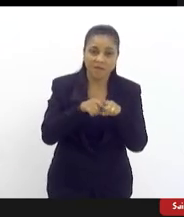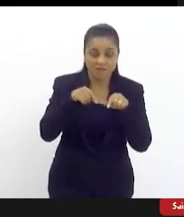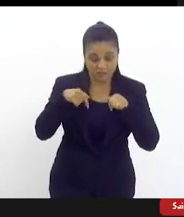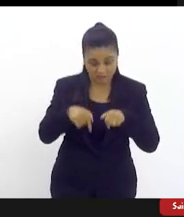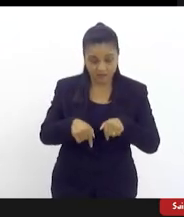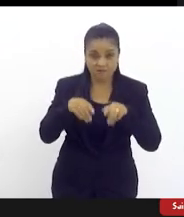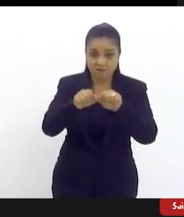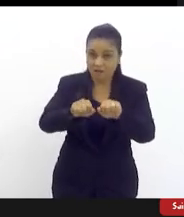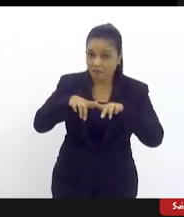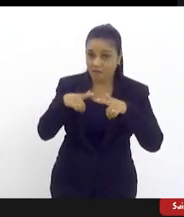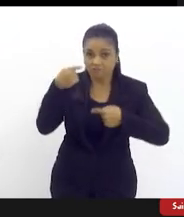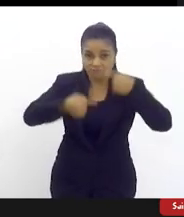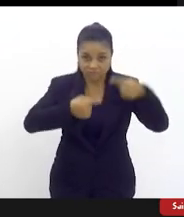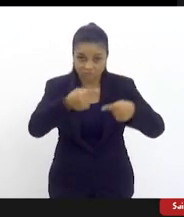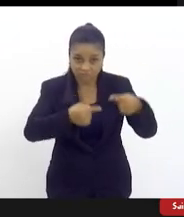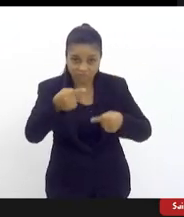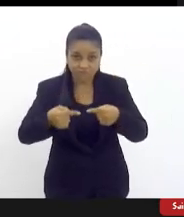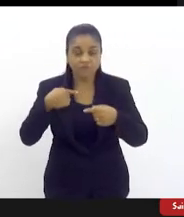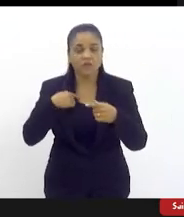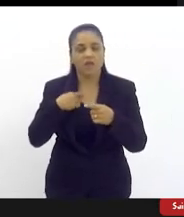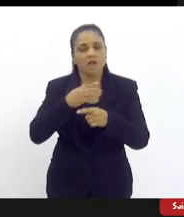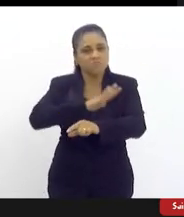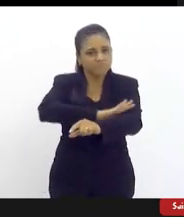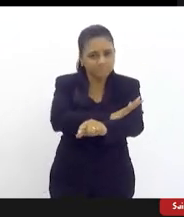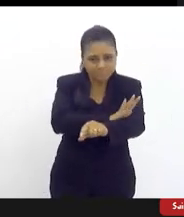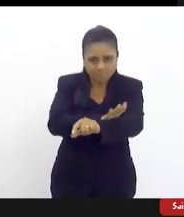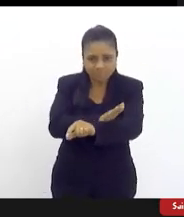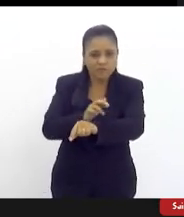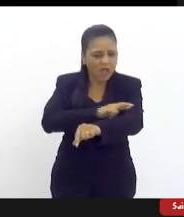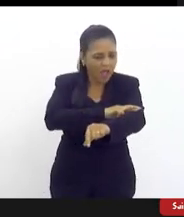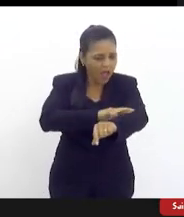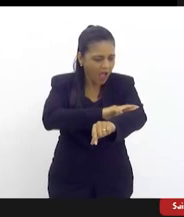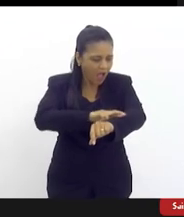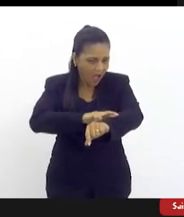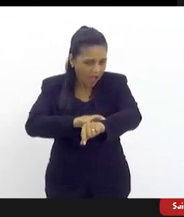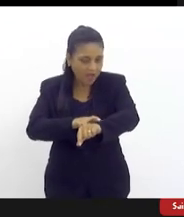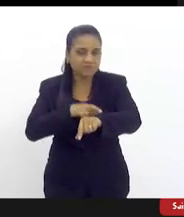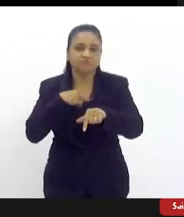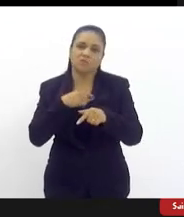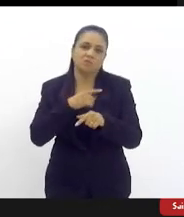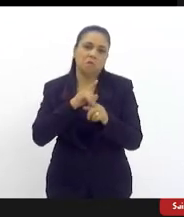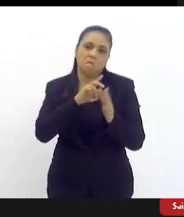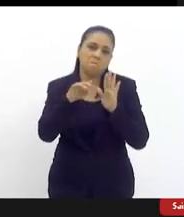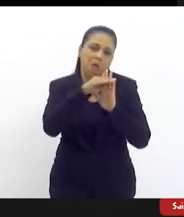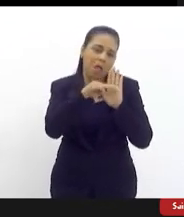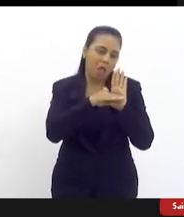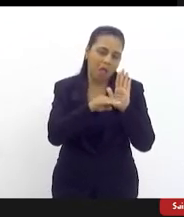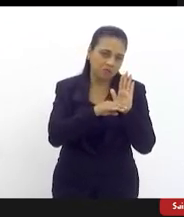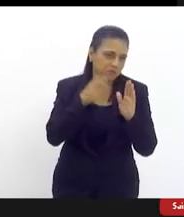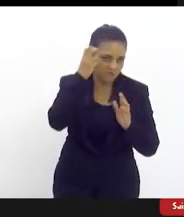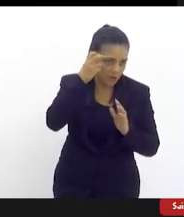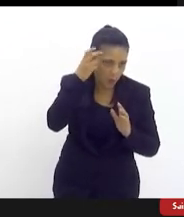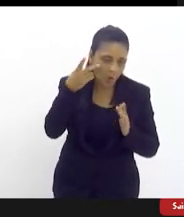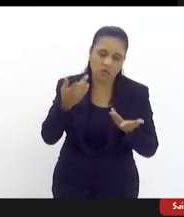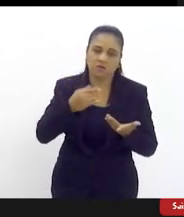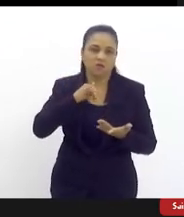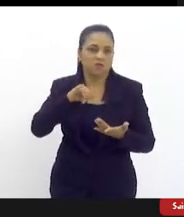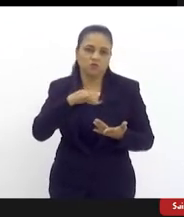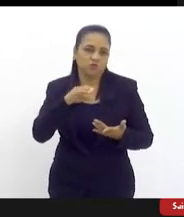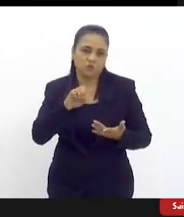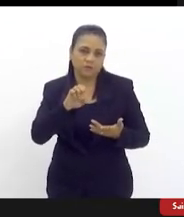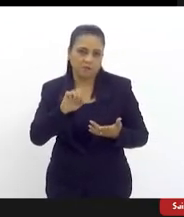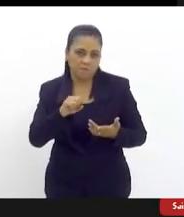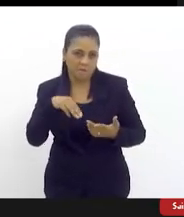amplos e diversos debates. A questão racial não é uma pauta da Verônica, não é uma pauta do Josemar, não é uma pauta do